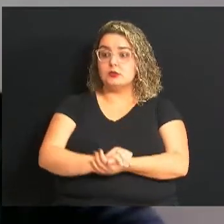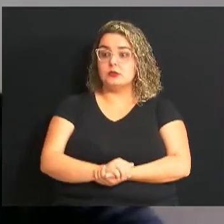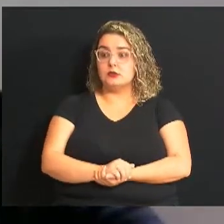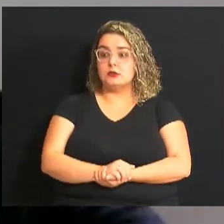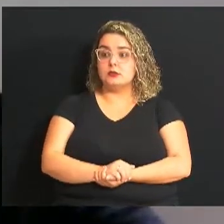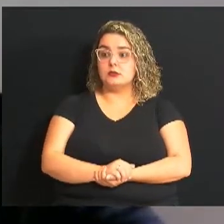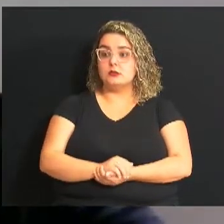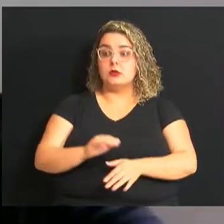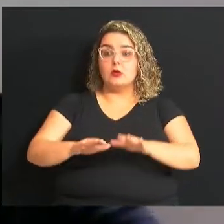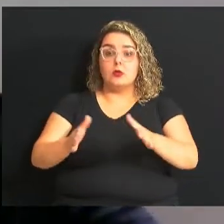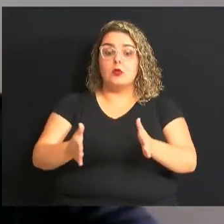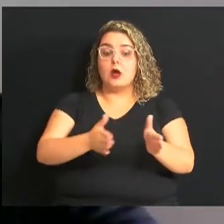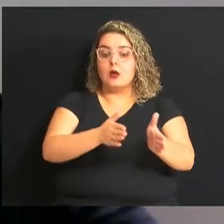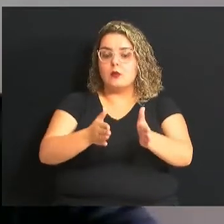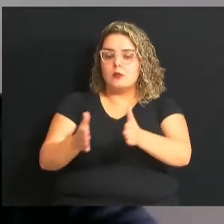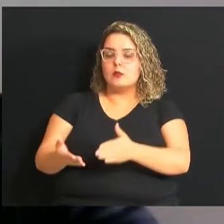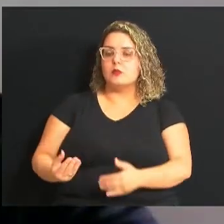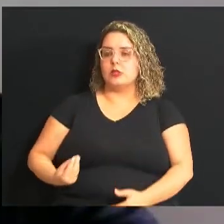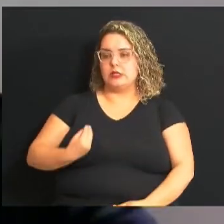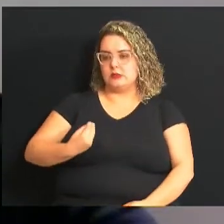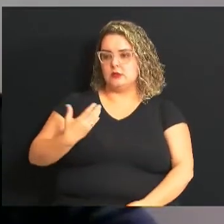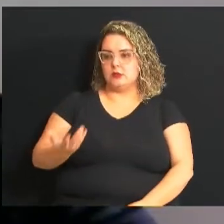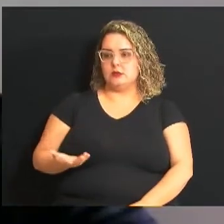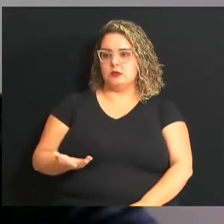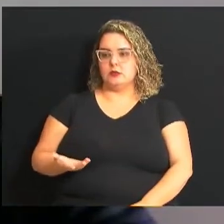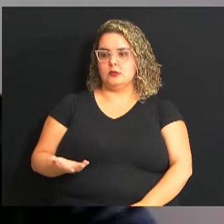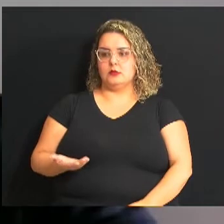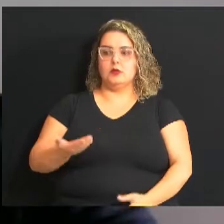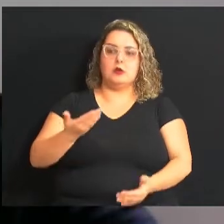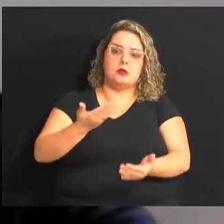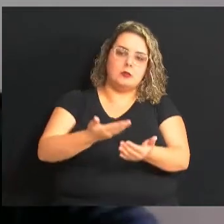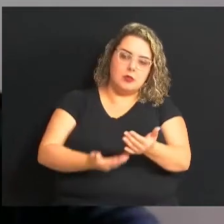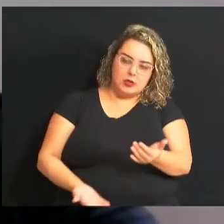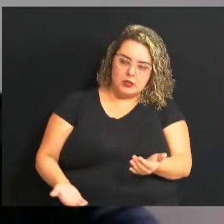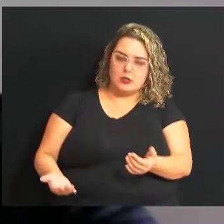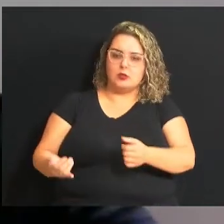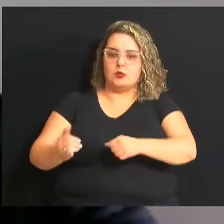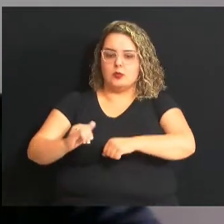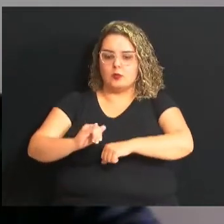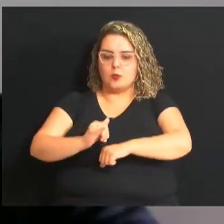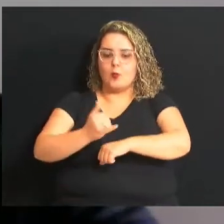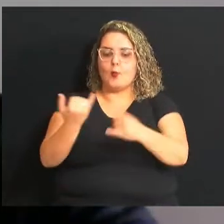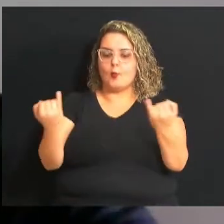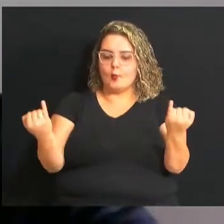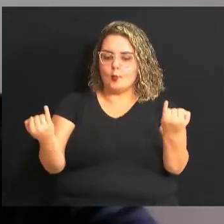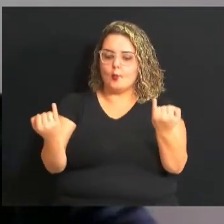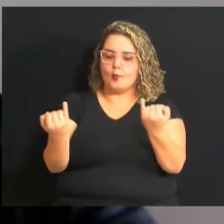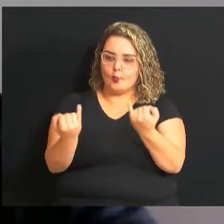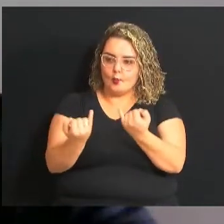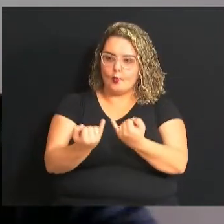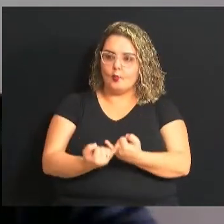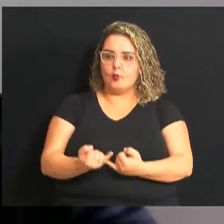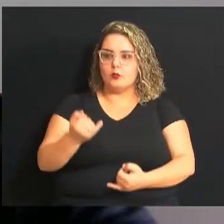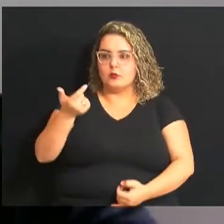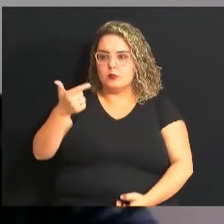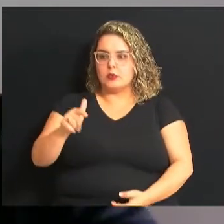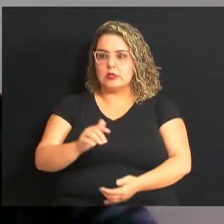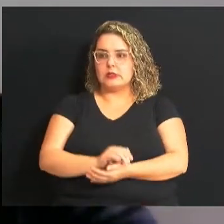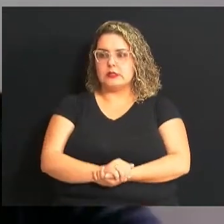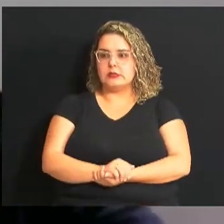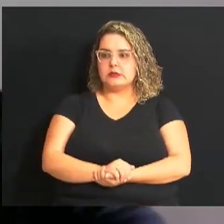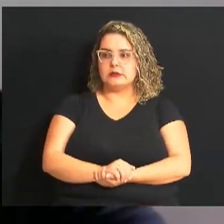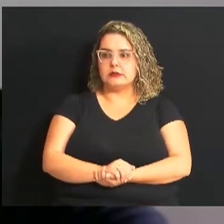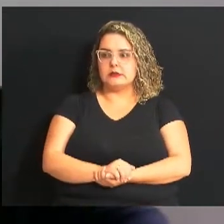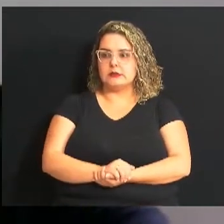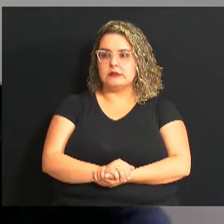de qual situação a pessoa está. Se a pessoa está numa perda de peso, aí ele ajuda nessa parte para continuar